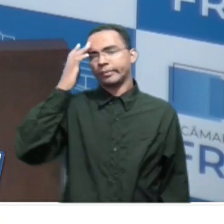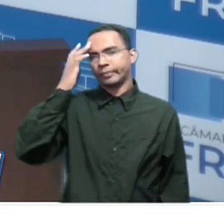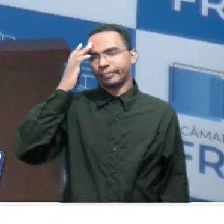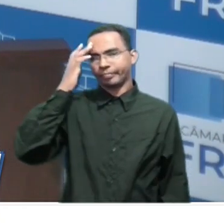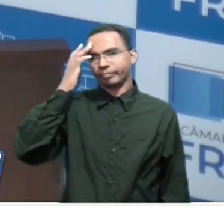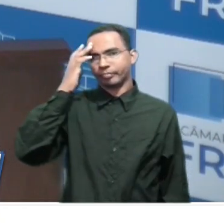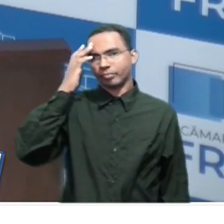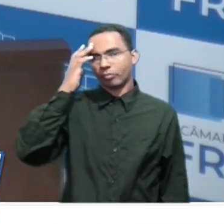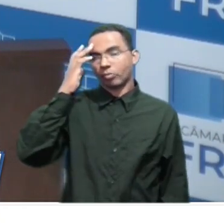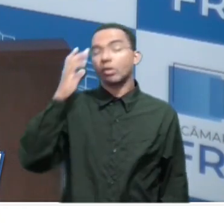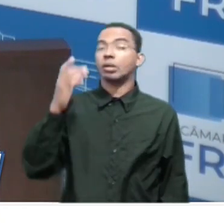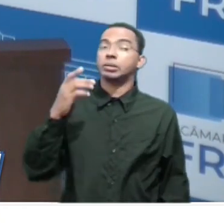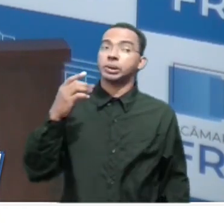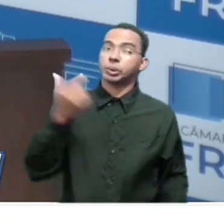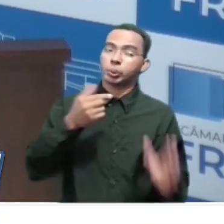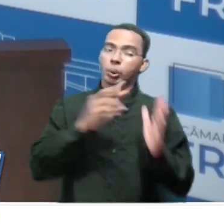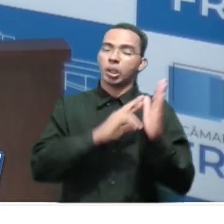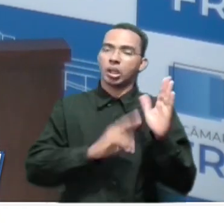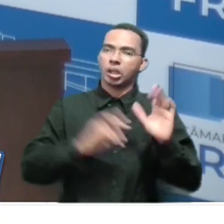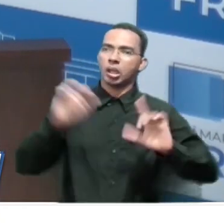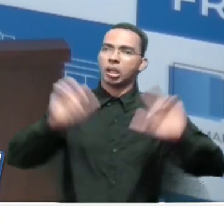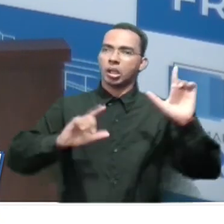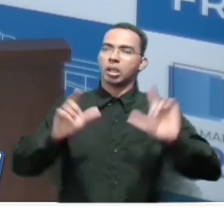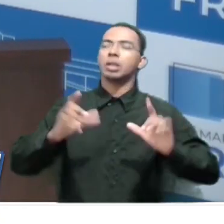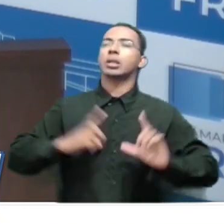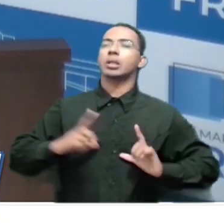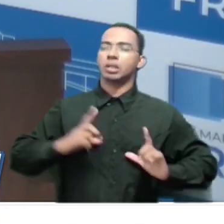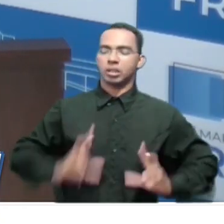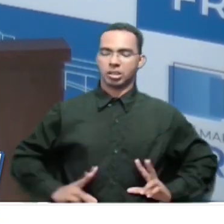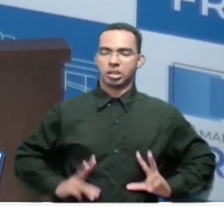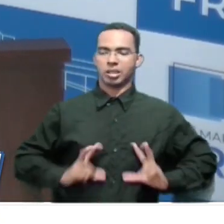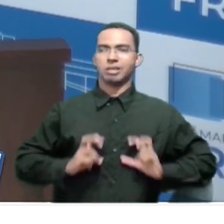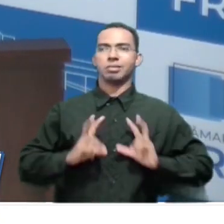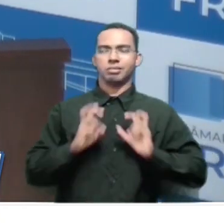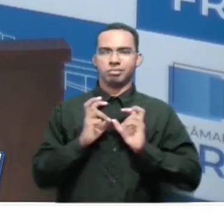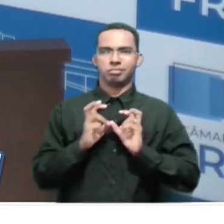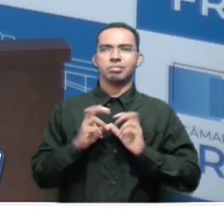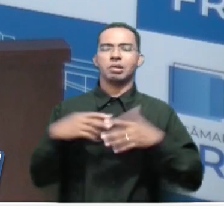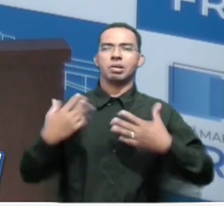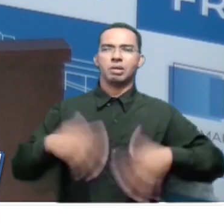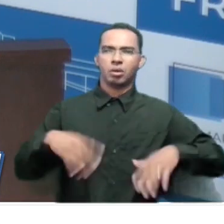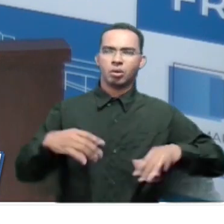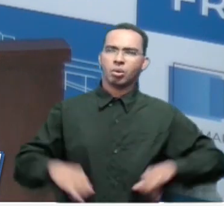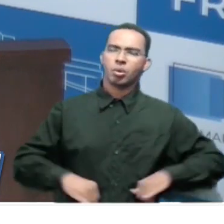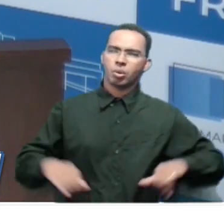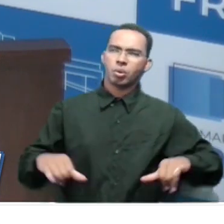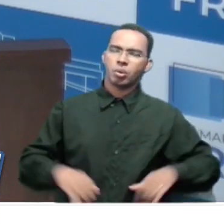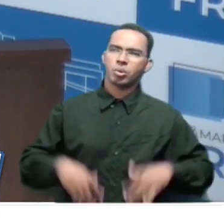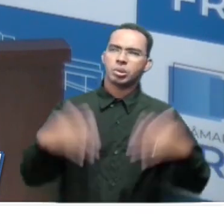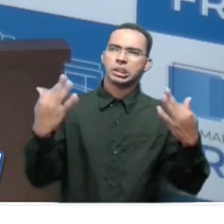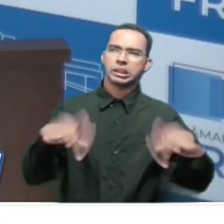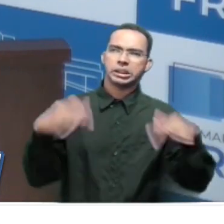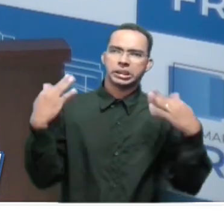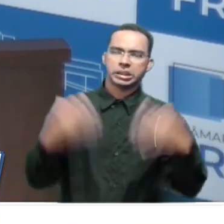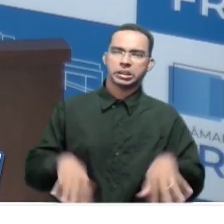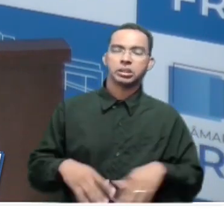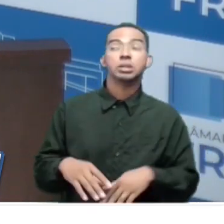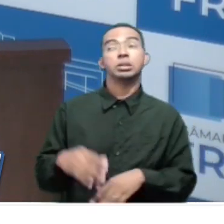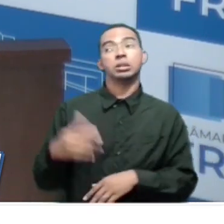segundo o relato da imprensa, que sofre de câncer, sofrendo fortes dores, segundo o